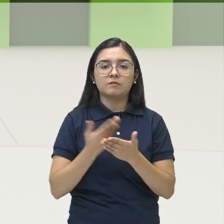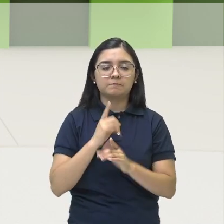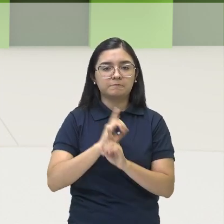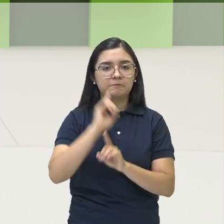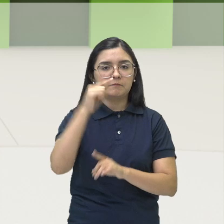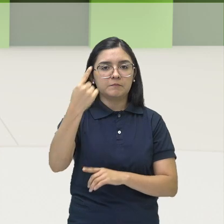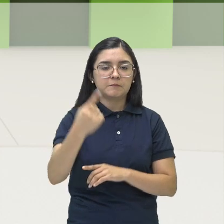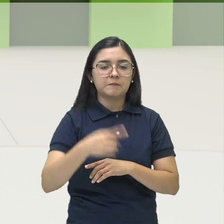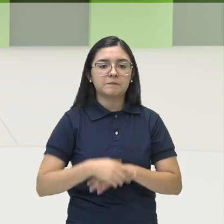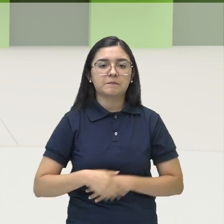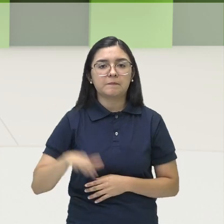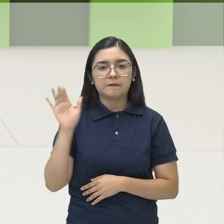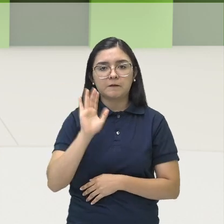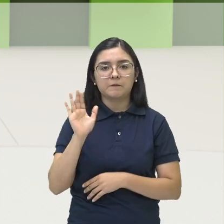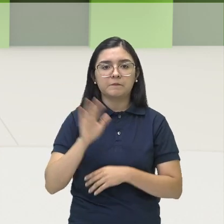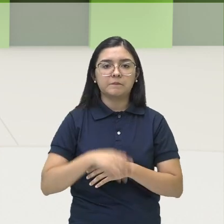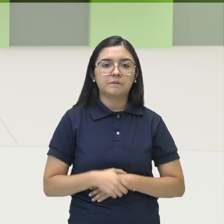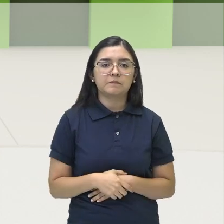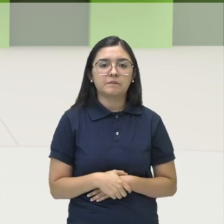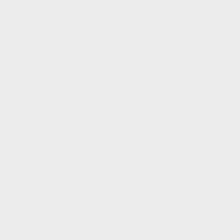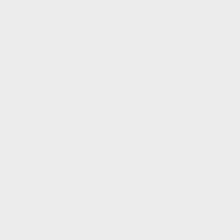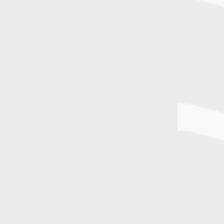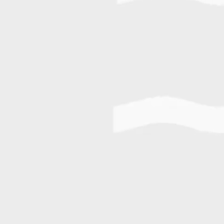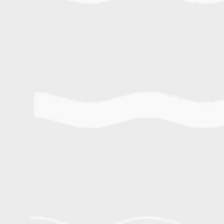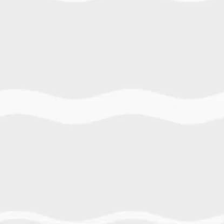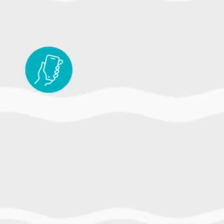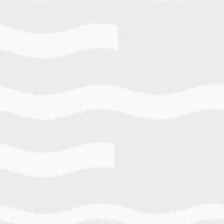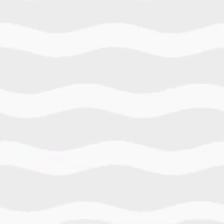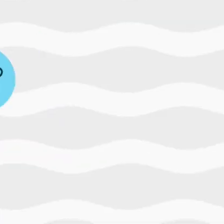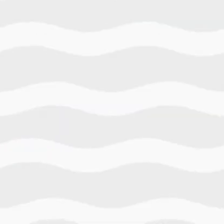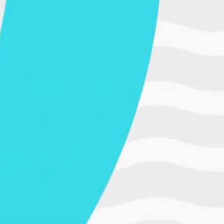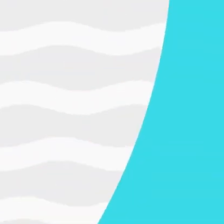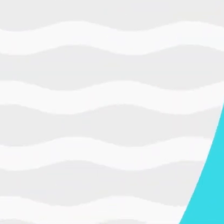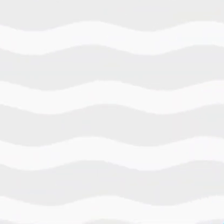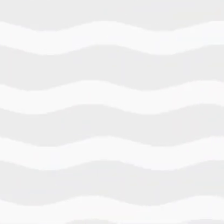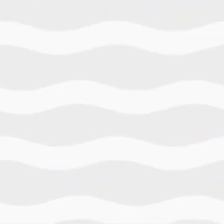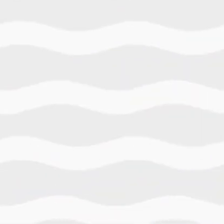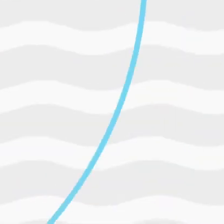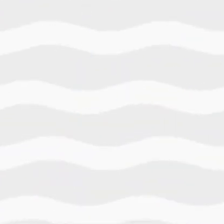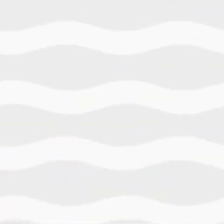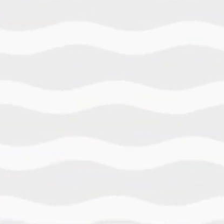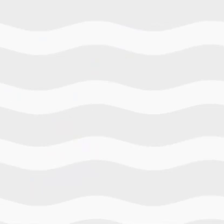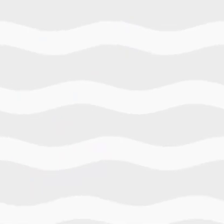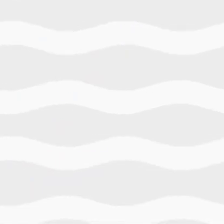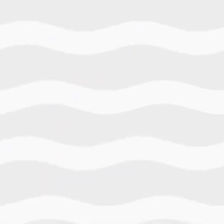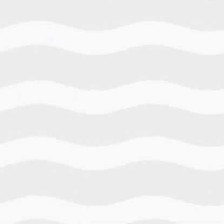Até uma próxima oportunidade. Tchau, tchau.